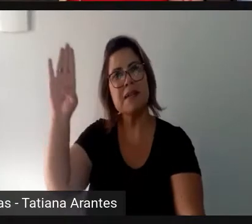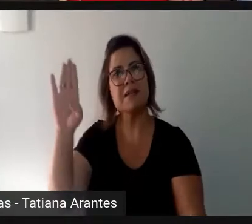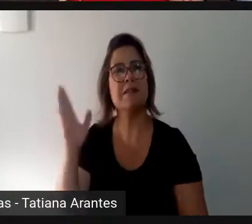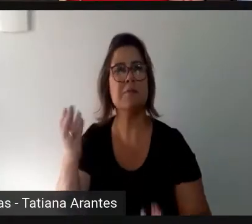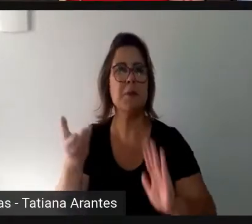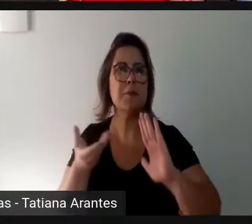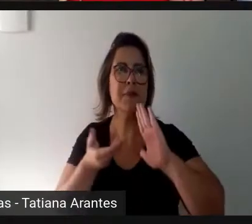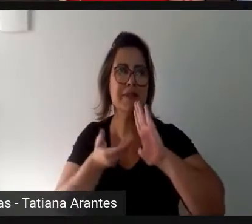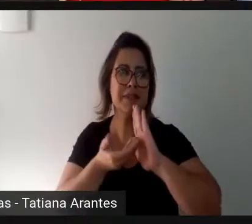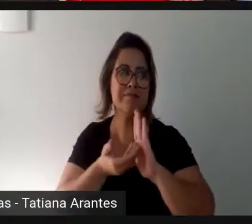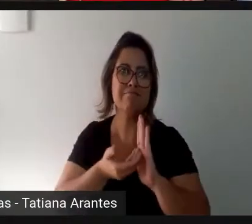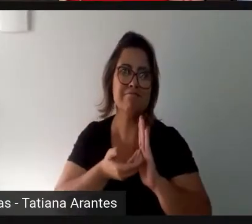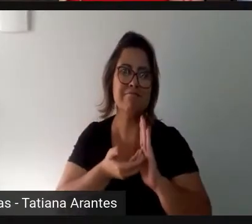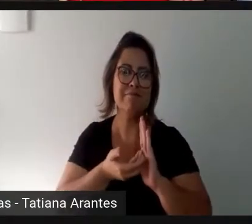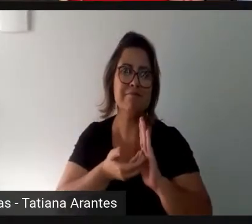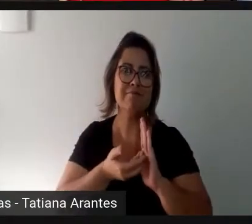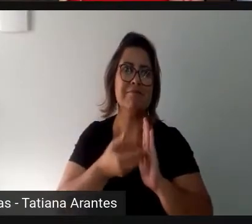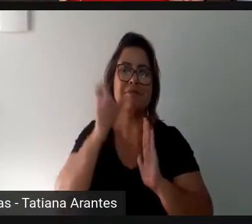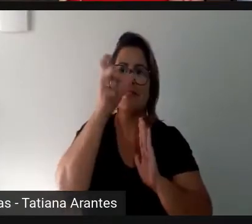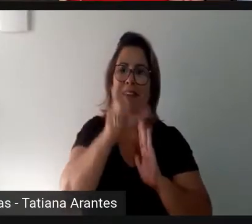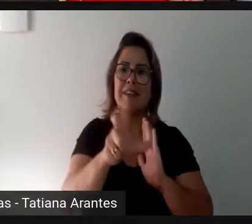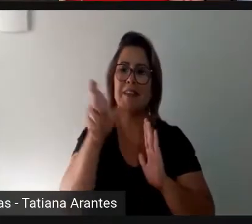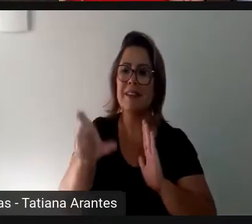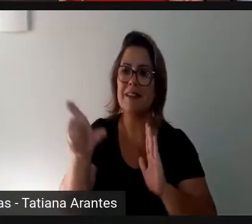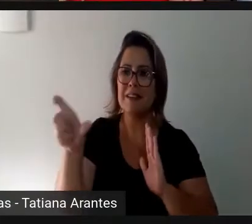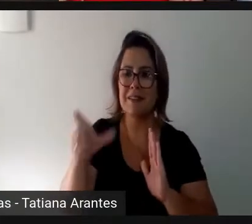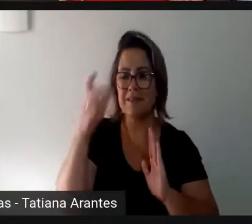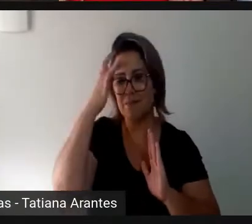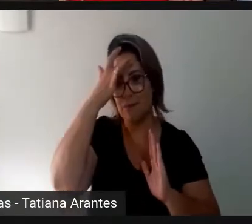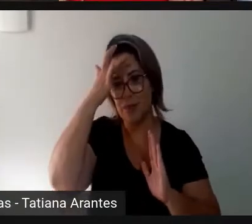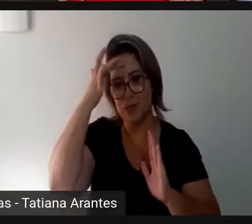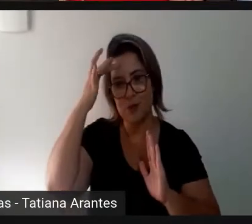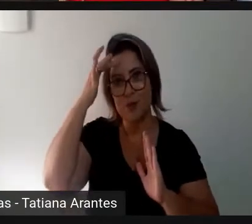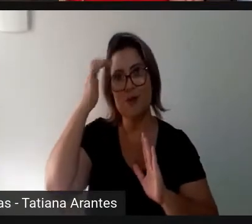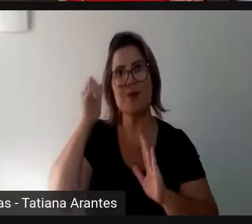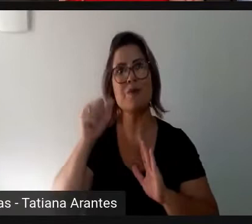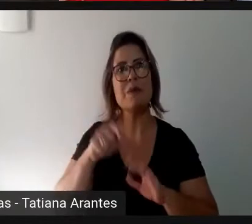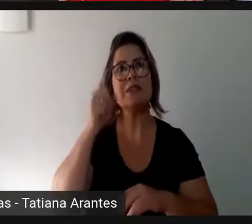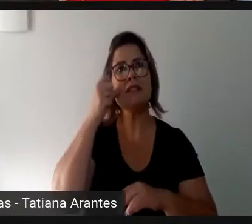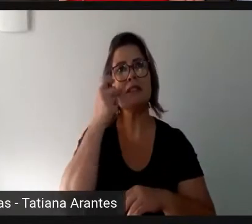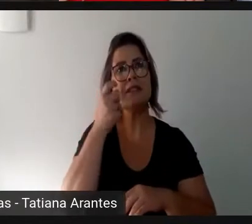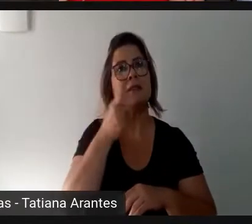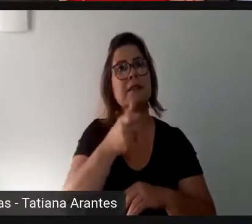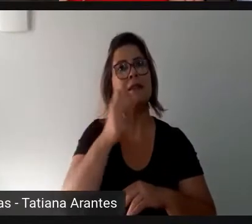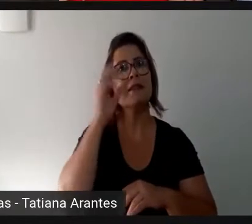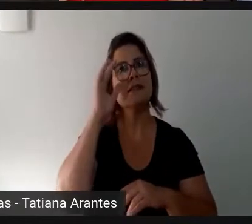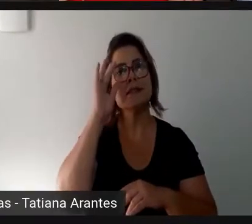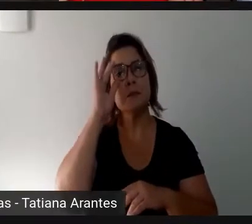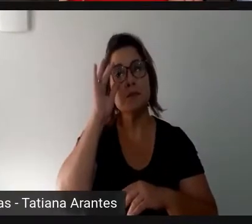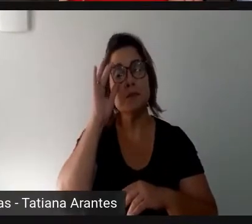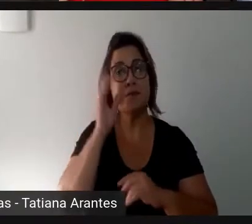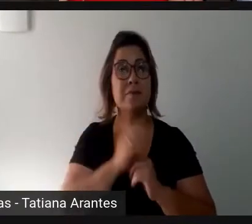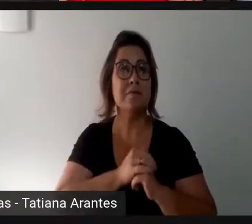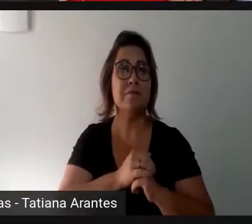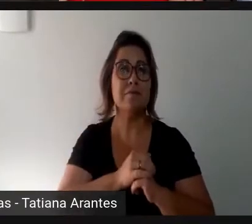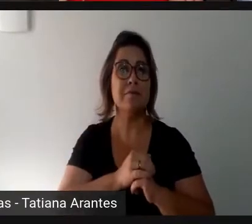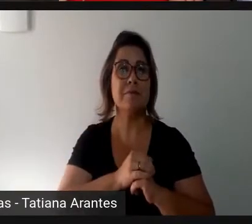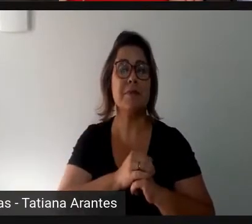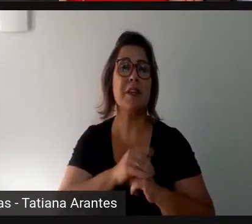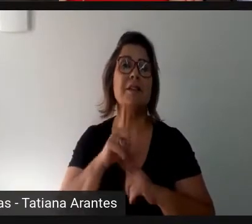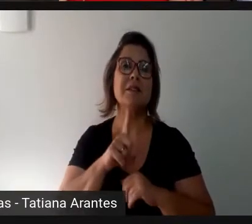ela representa pessoas ou um conjunto de pessoas de determinados interesses em comuns. Então, tem